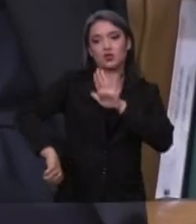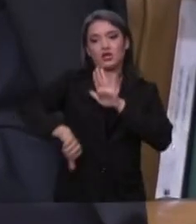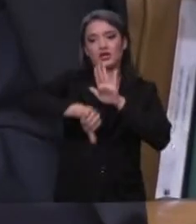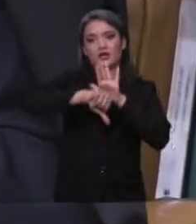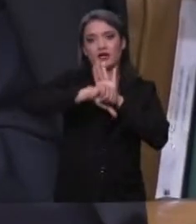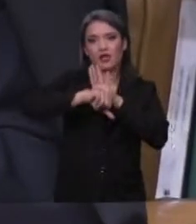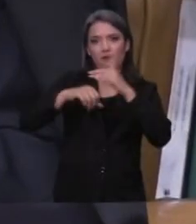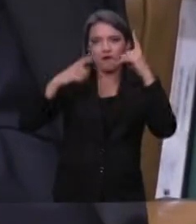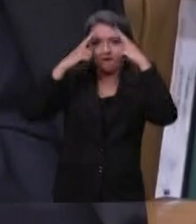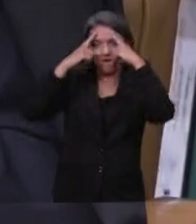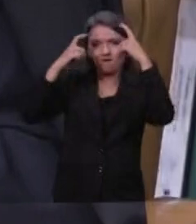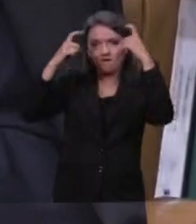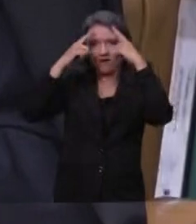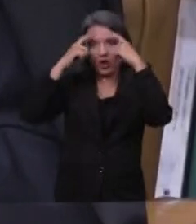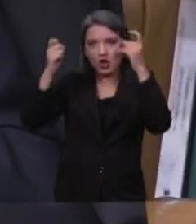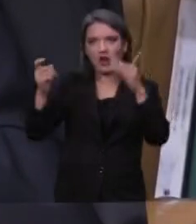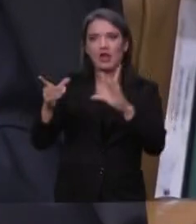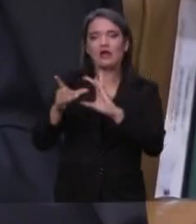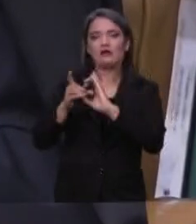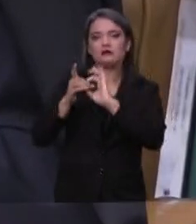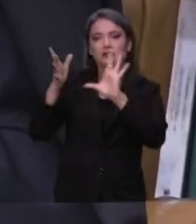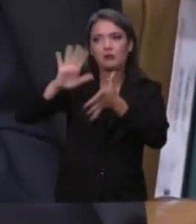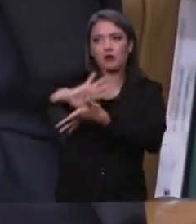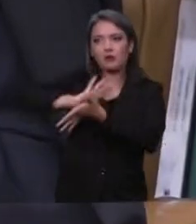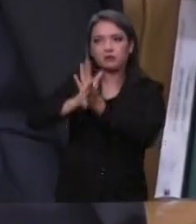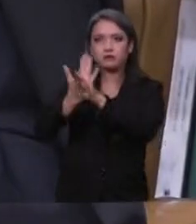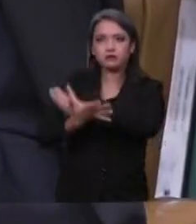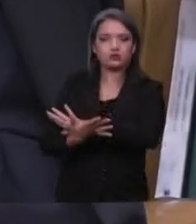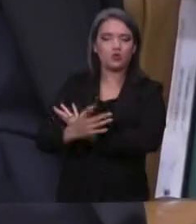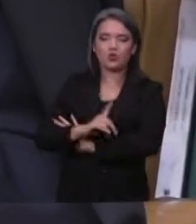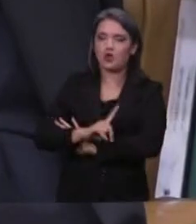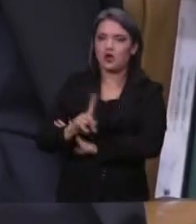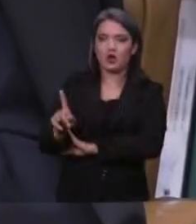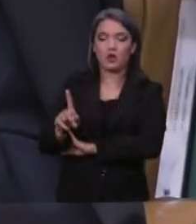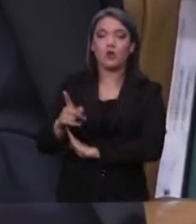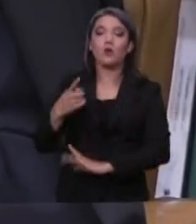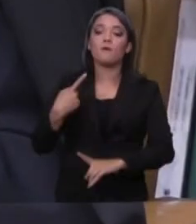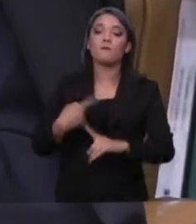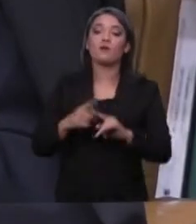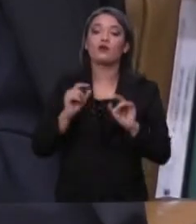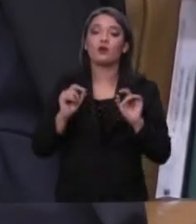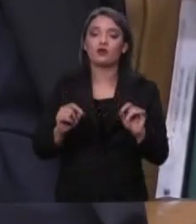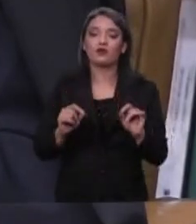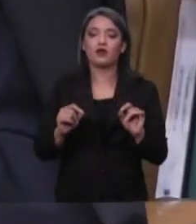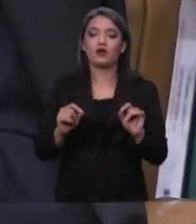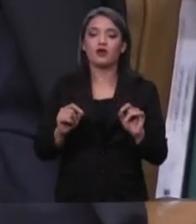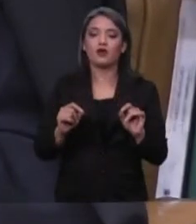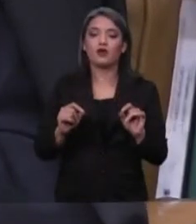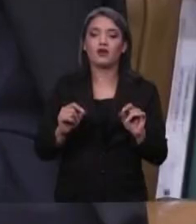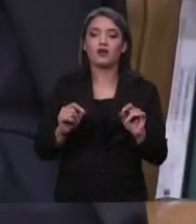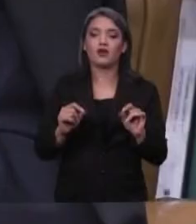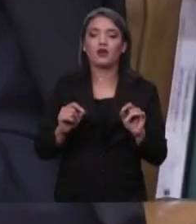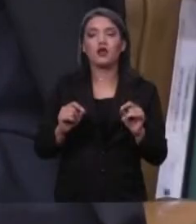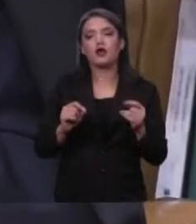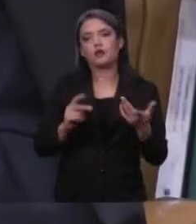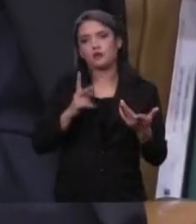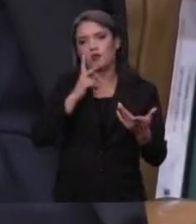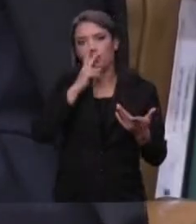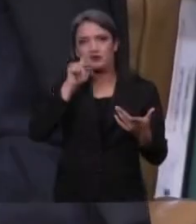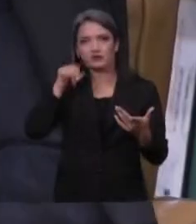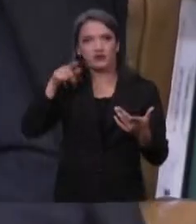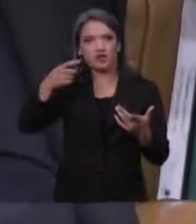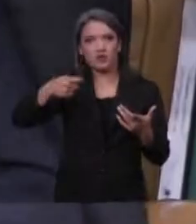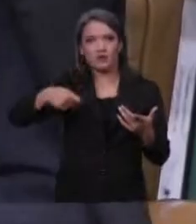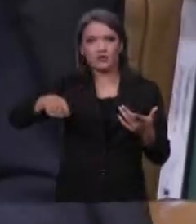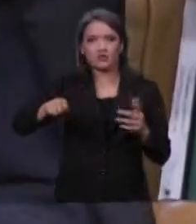abolição violenta do Estado Democrático de Direito, apenas por entender que aqui há uma superposição. De modo que,